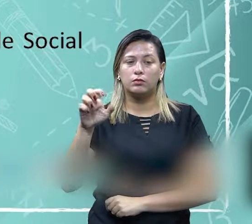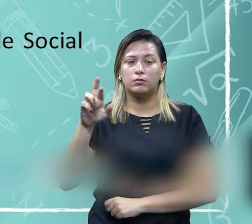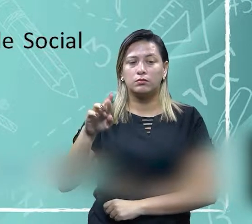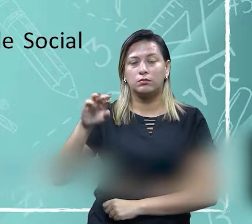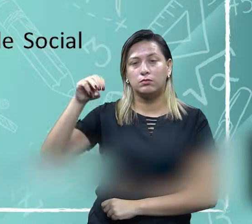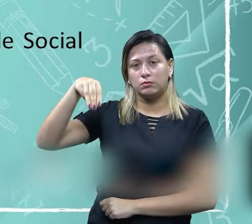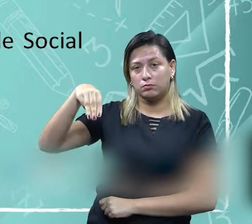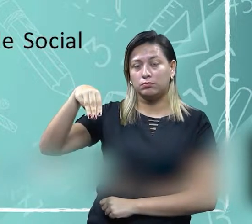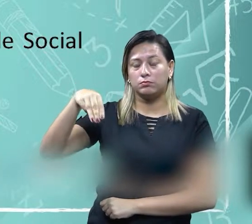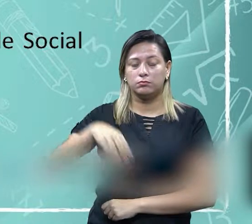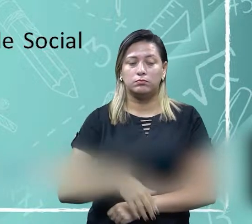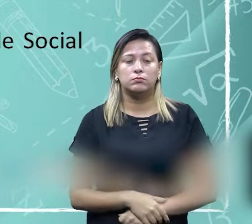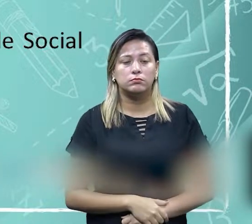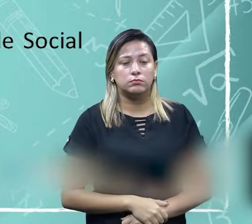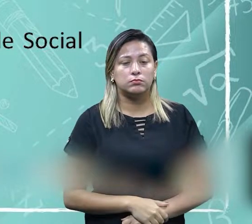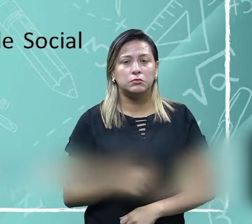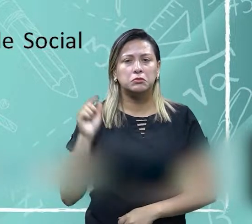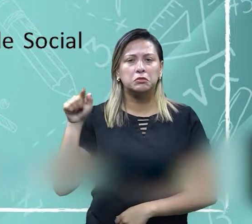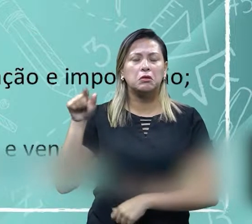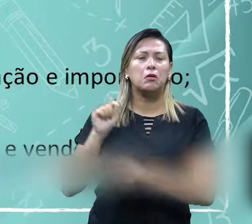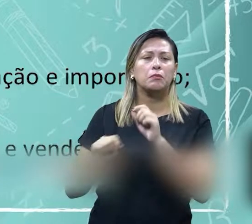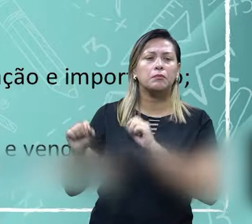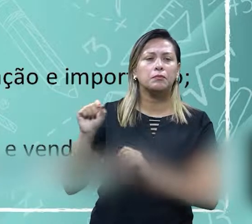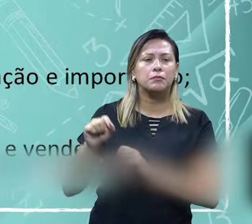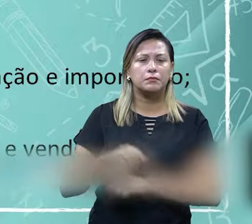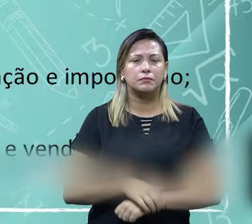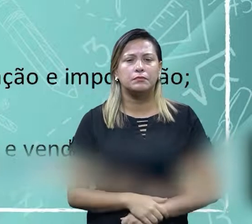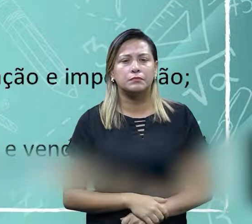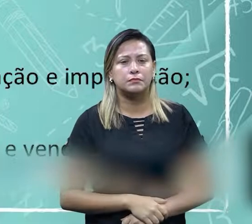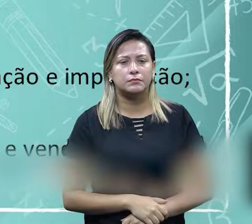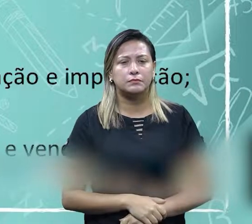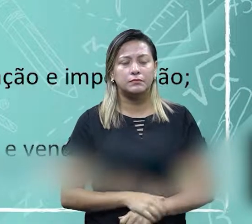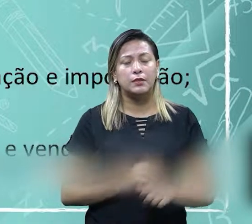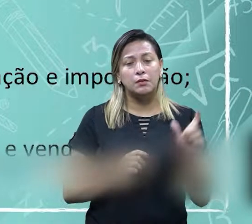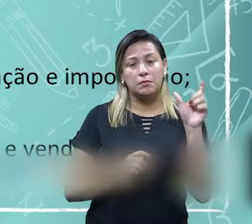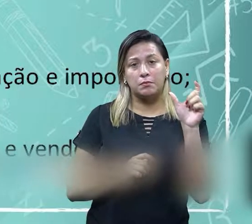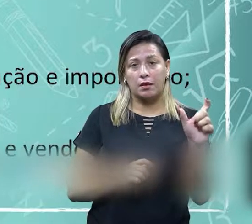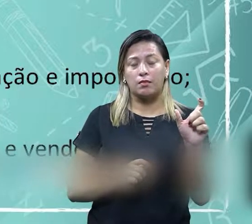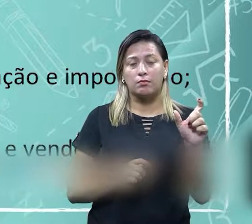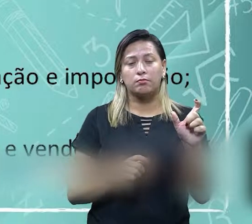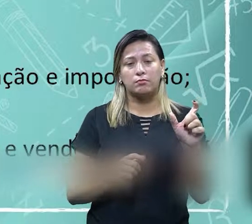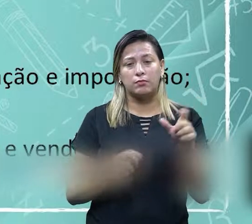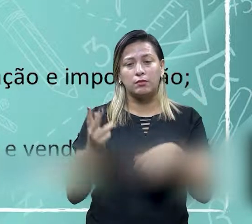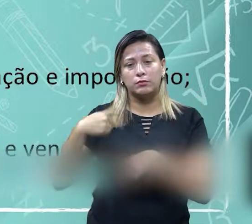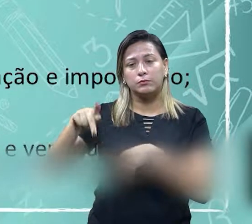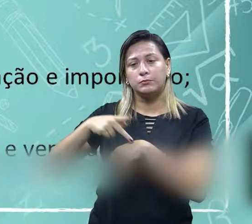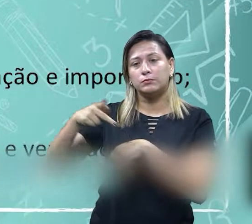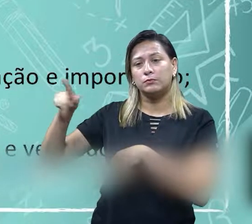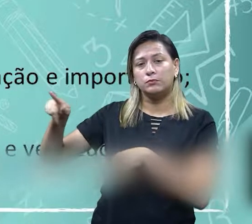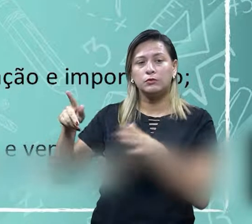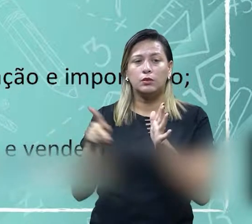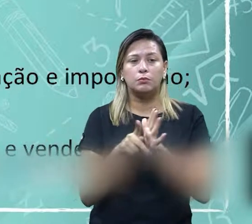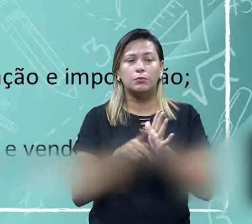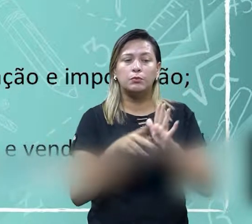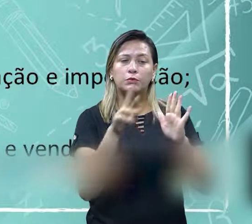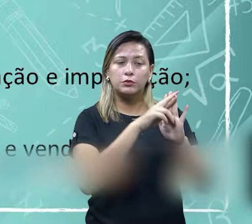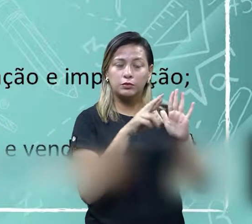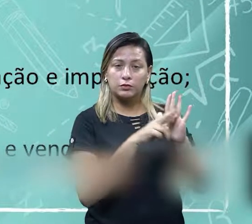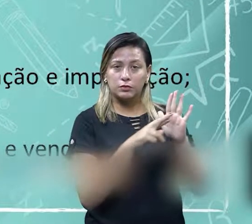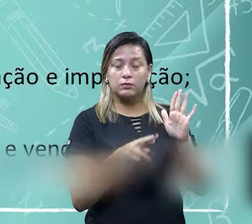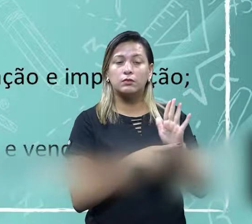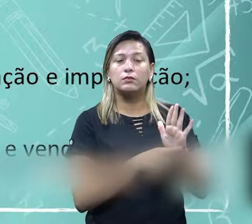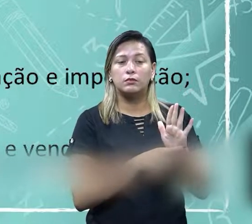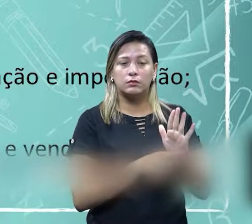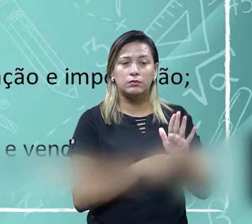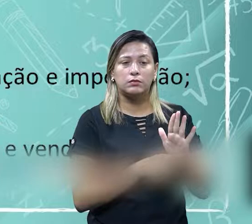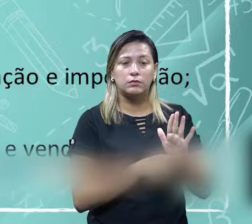Incoterm, quer dizer, tá bom? O que é o Incoterm? É um termo internacional que trata-se de normas que